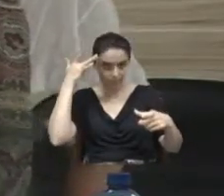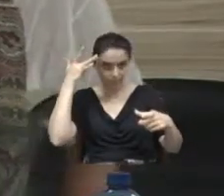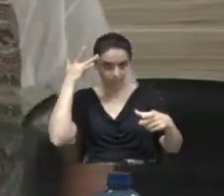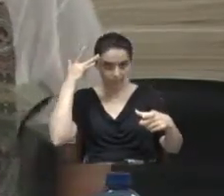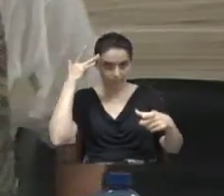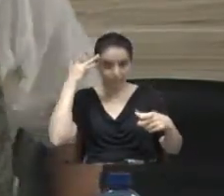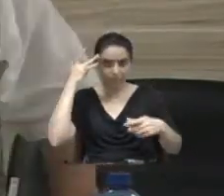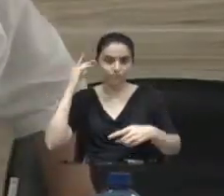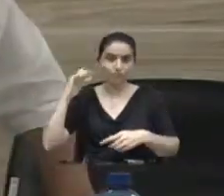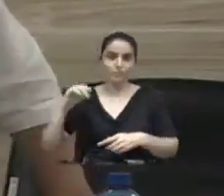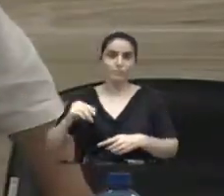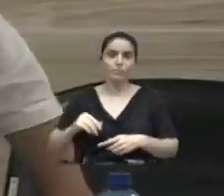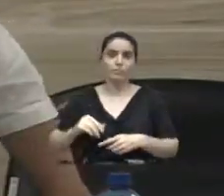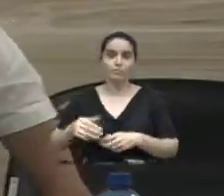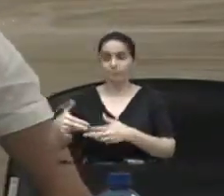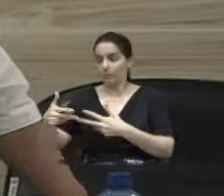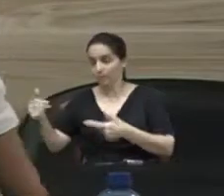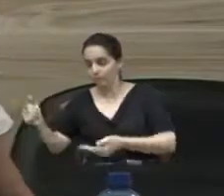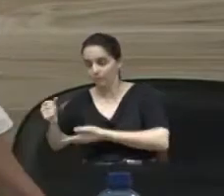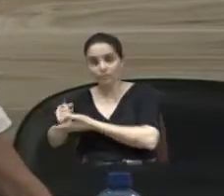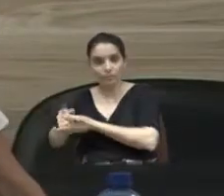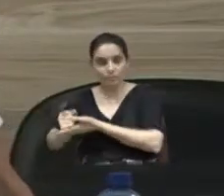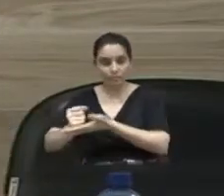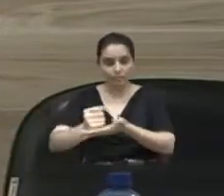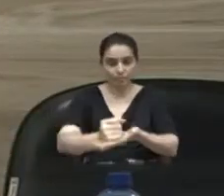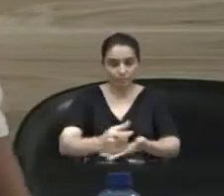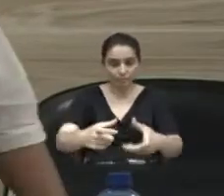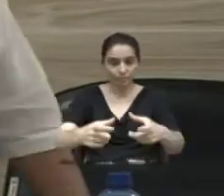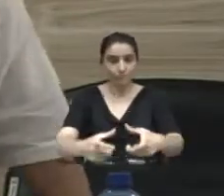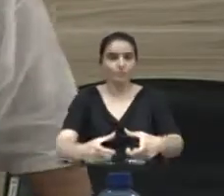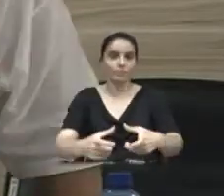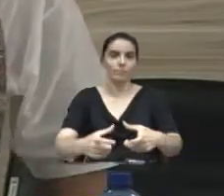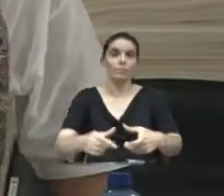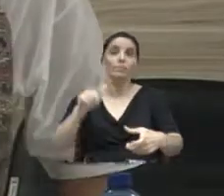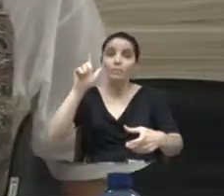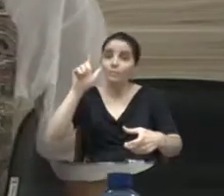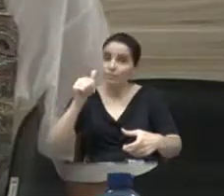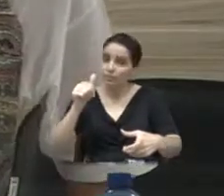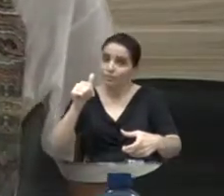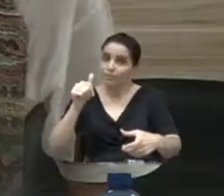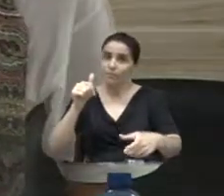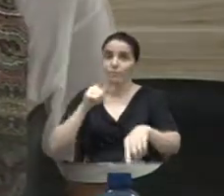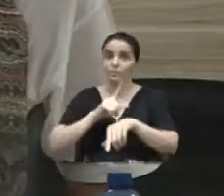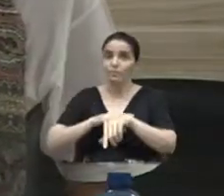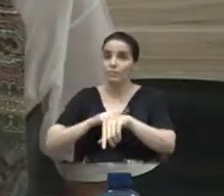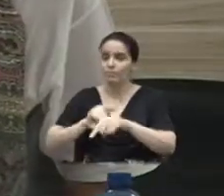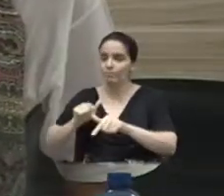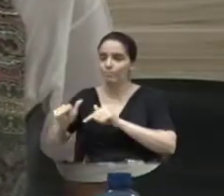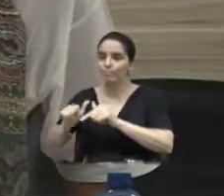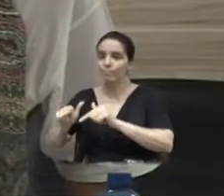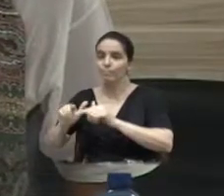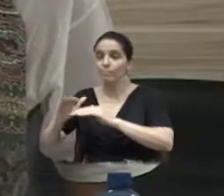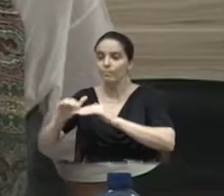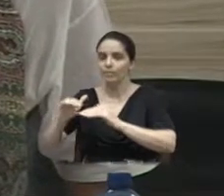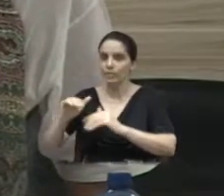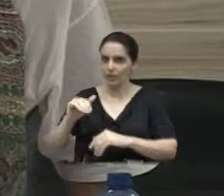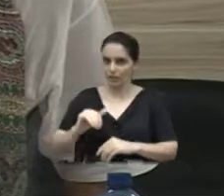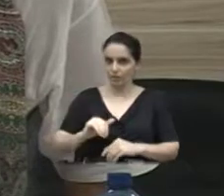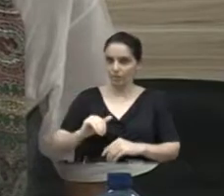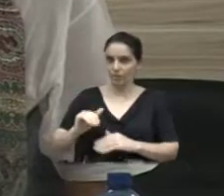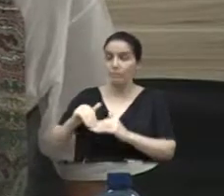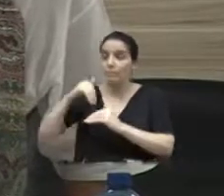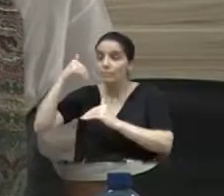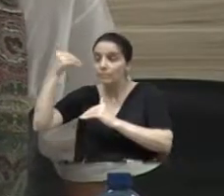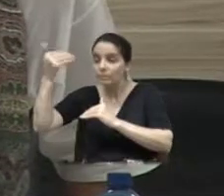destino correto, levando até o ecoponto depois do seu horário de trabalho. E isso é percebido